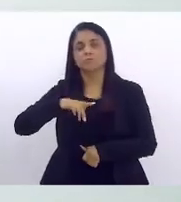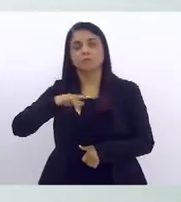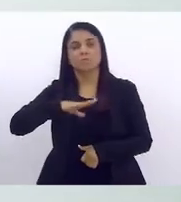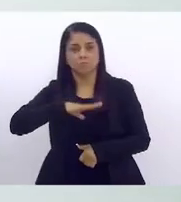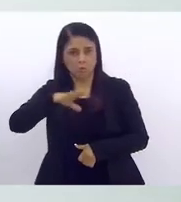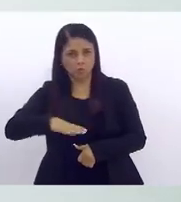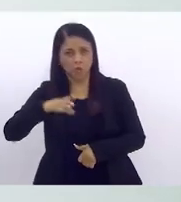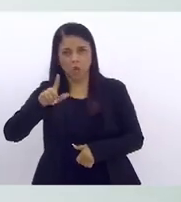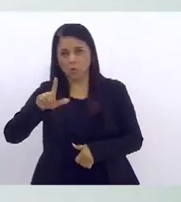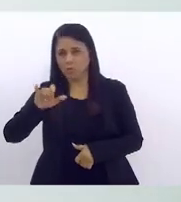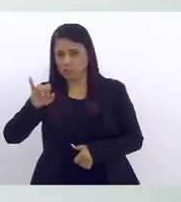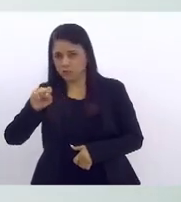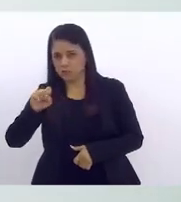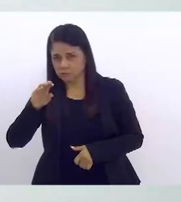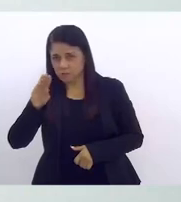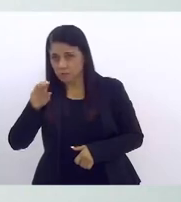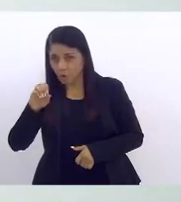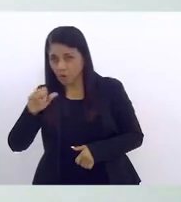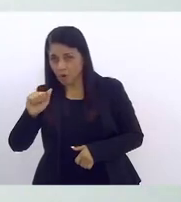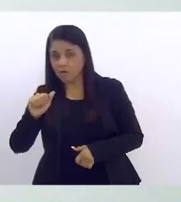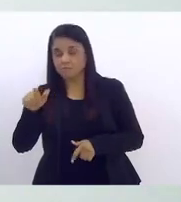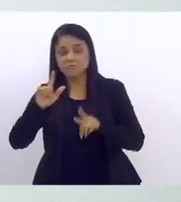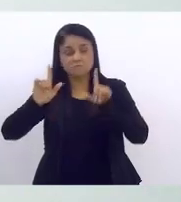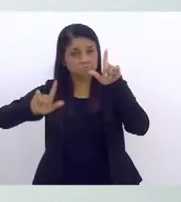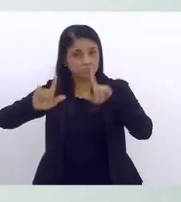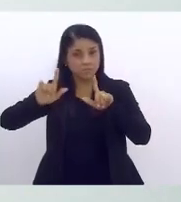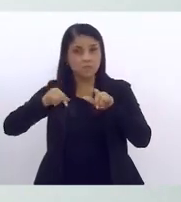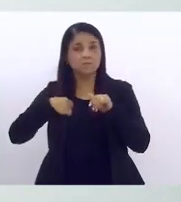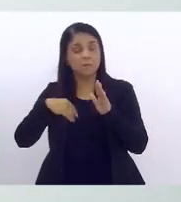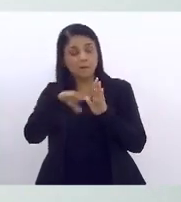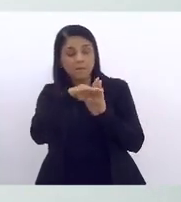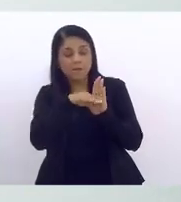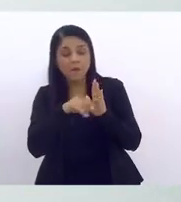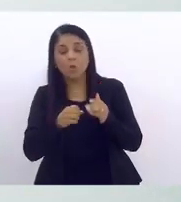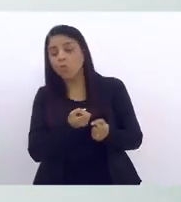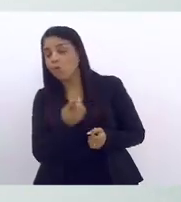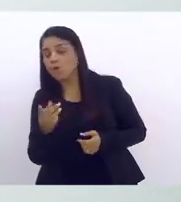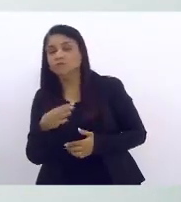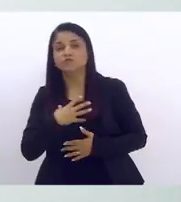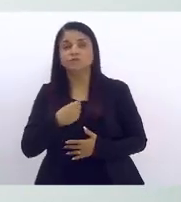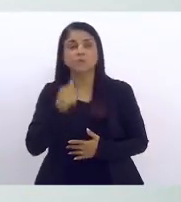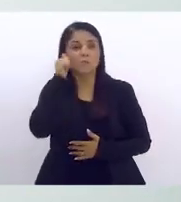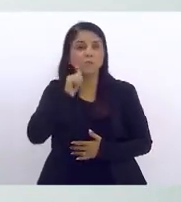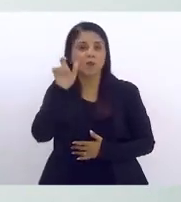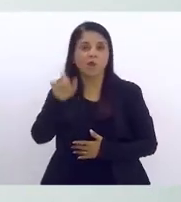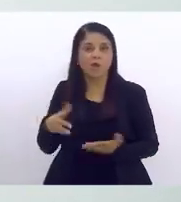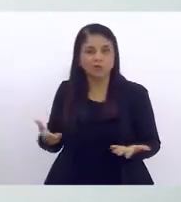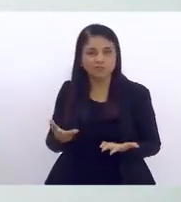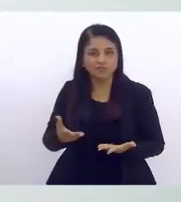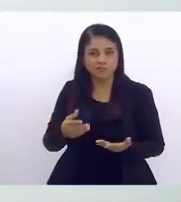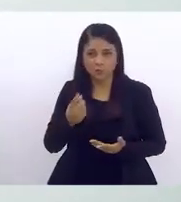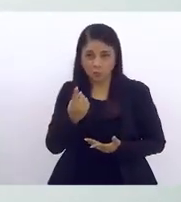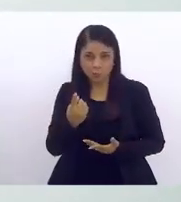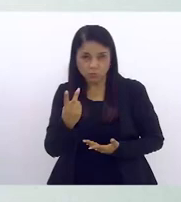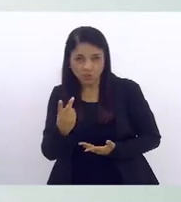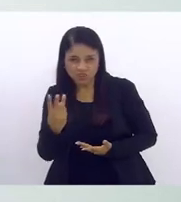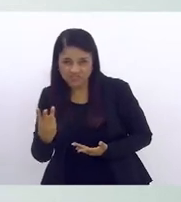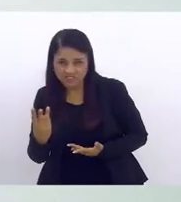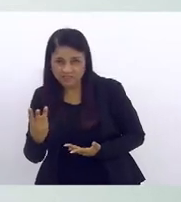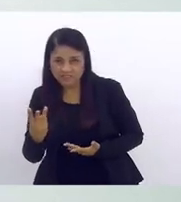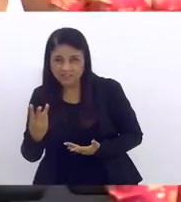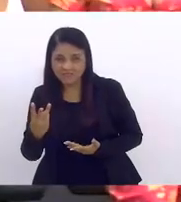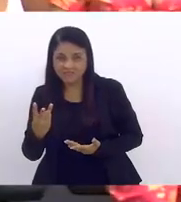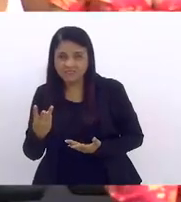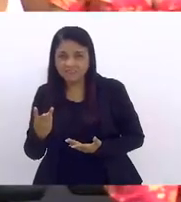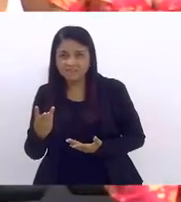E, mesmo assim, seu programa. Uma mulher hoje, ela vai ter quantos filhos, gente? Um, dois, três no máximo?